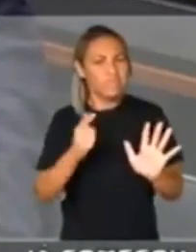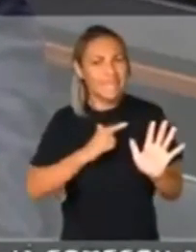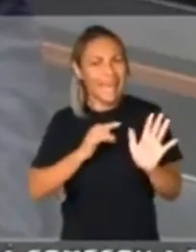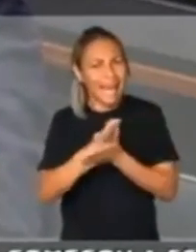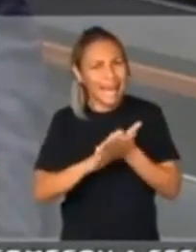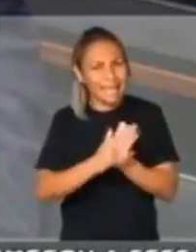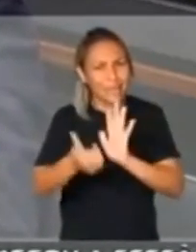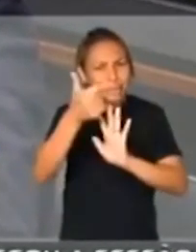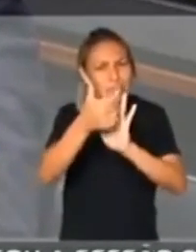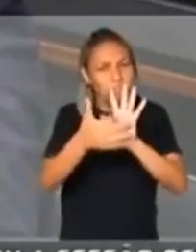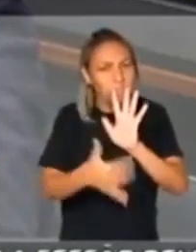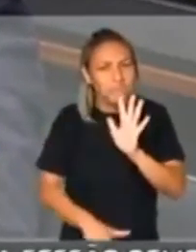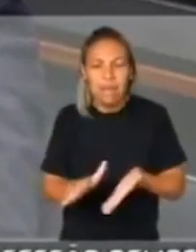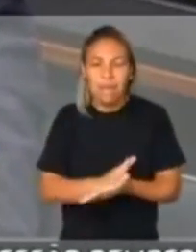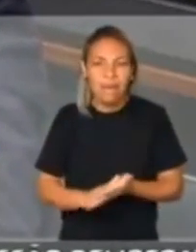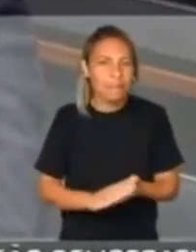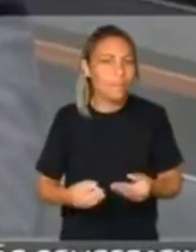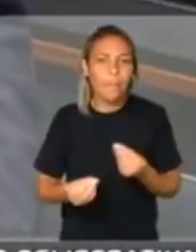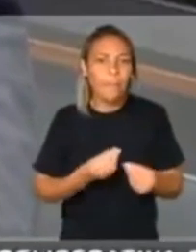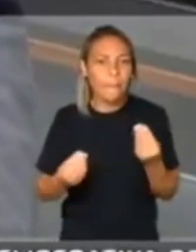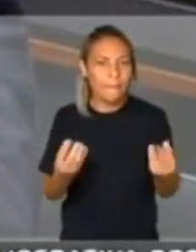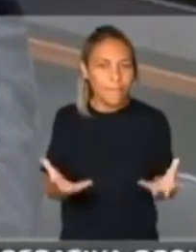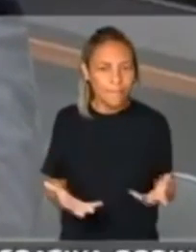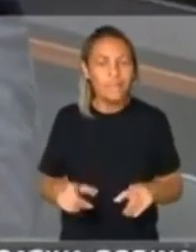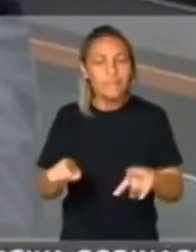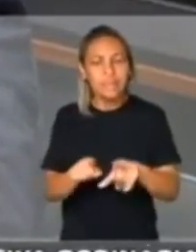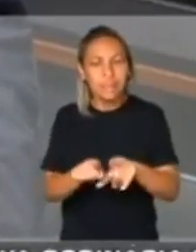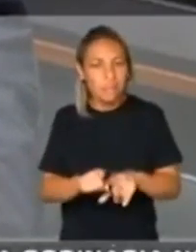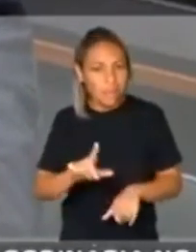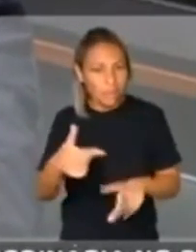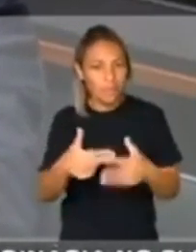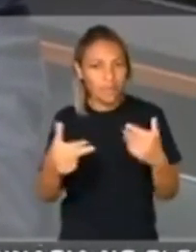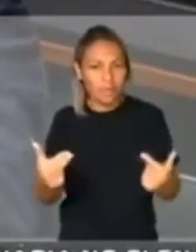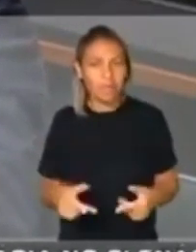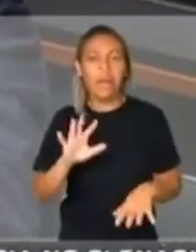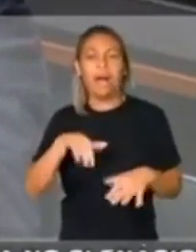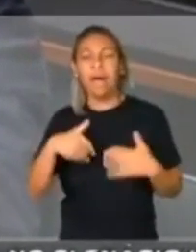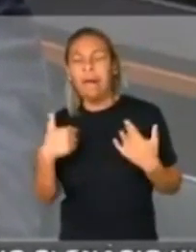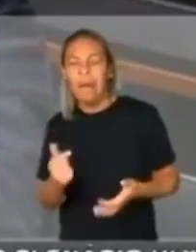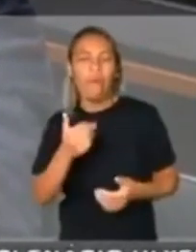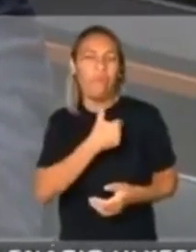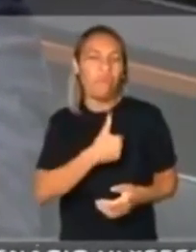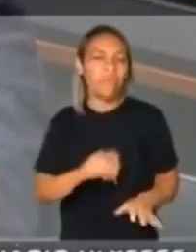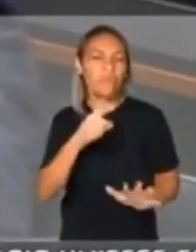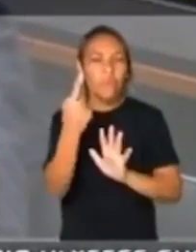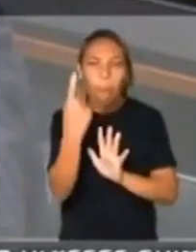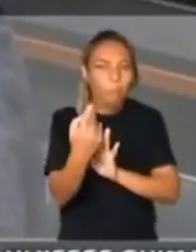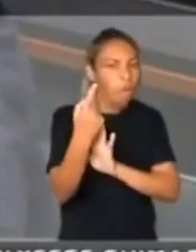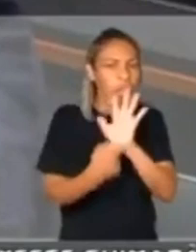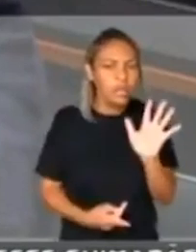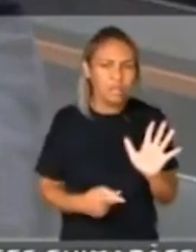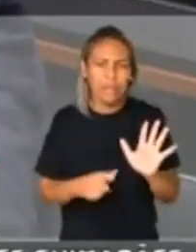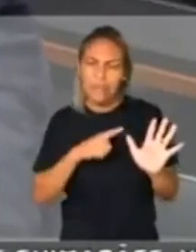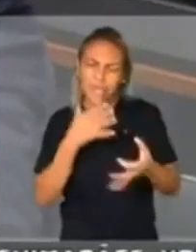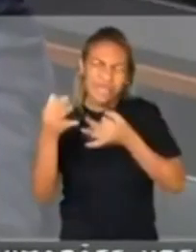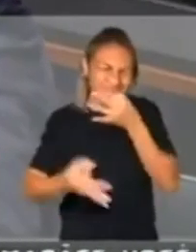momento, nenhum número sobre superávit. O outro ponto também, né, de que o governo só tem esse projeto, né? Eu tenho